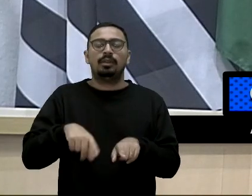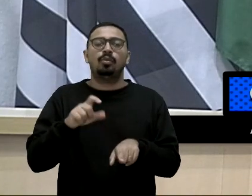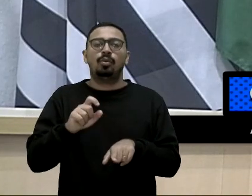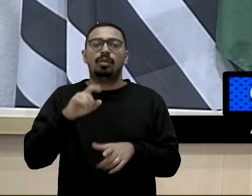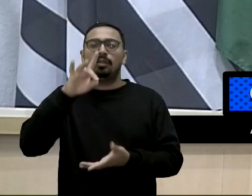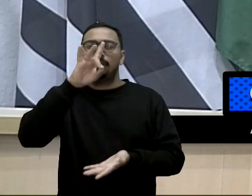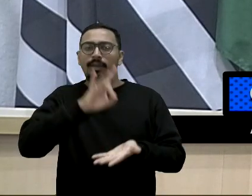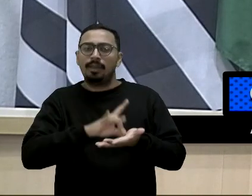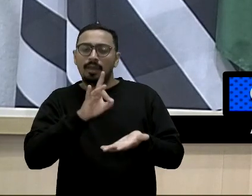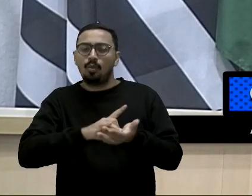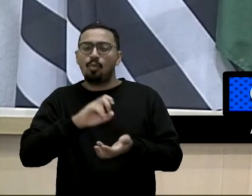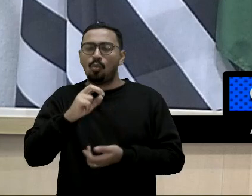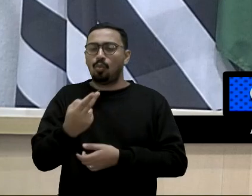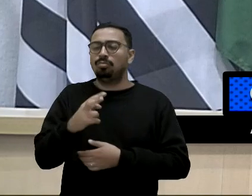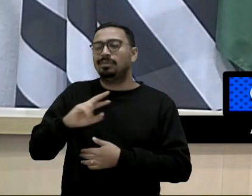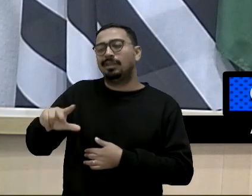não